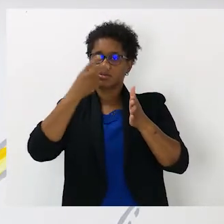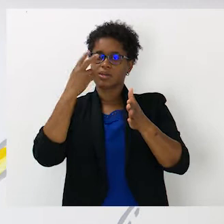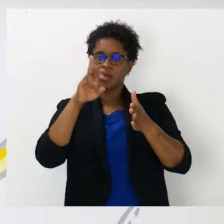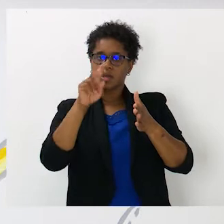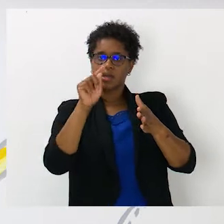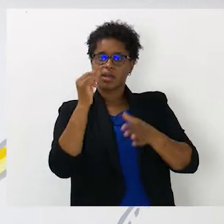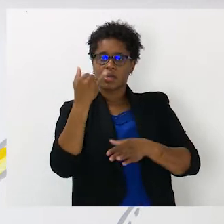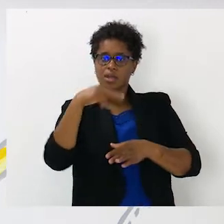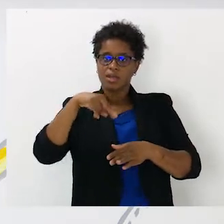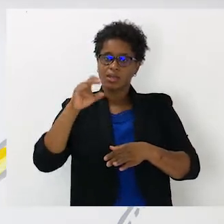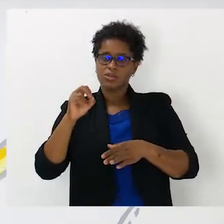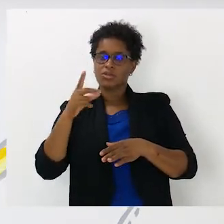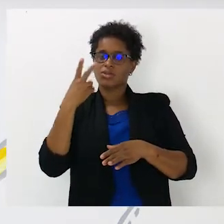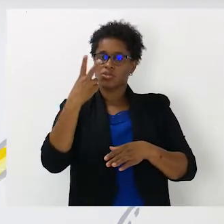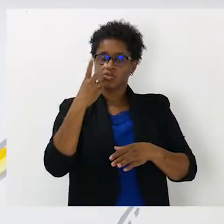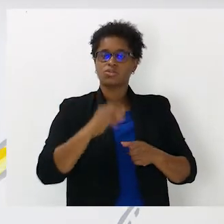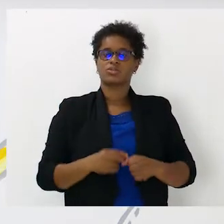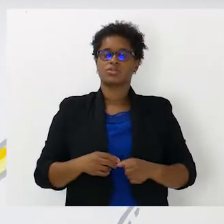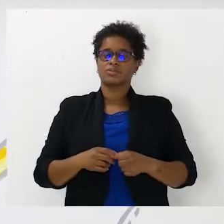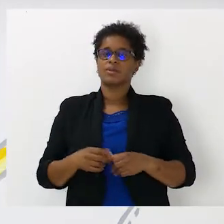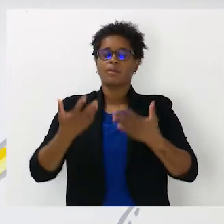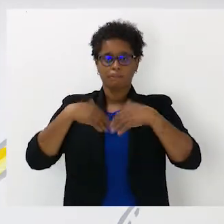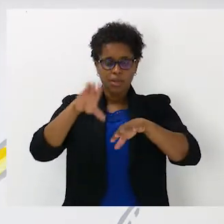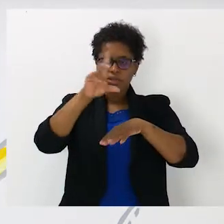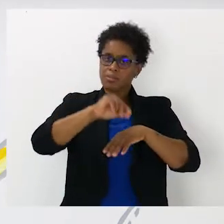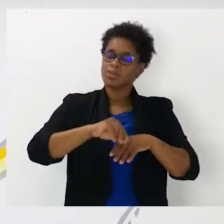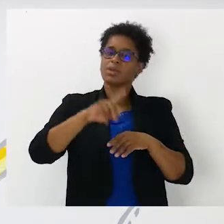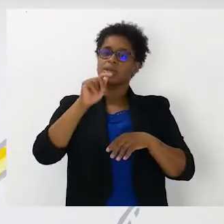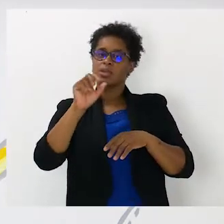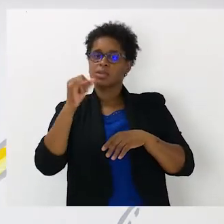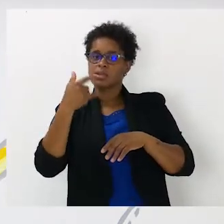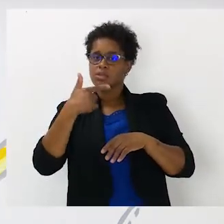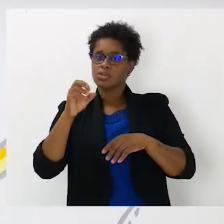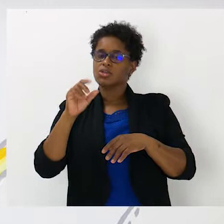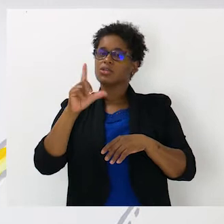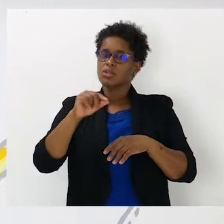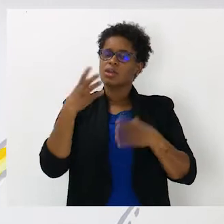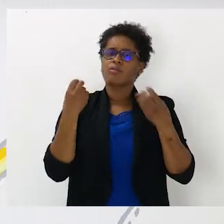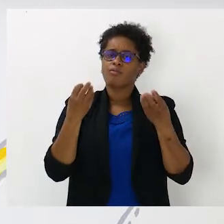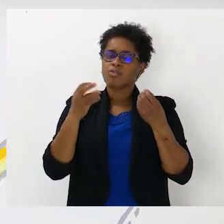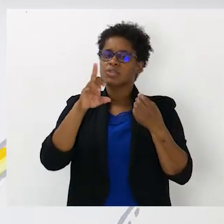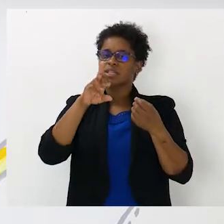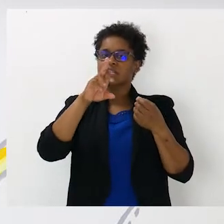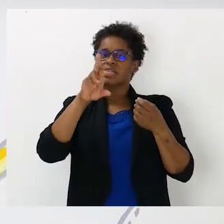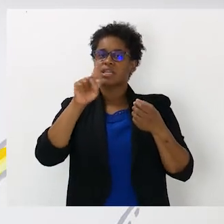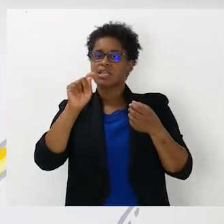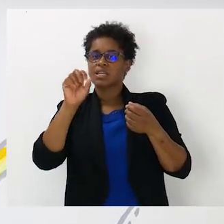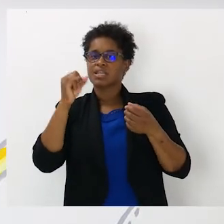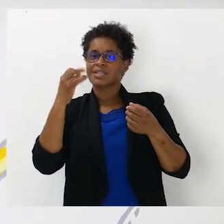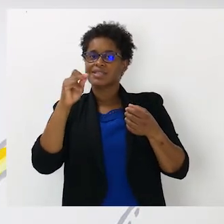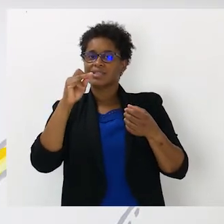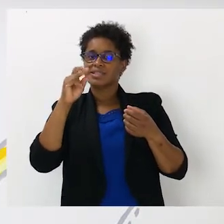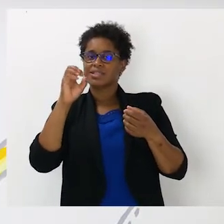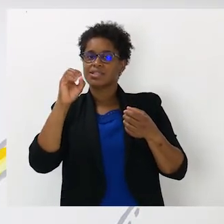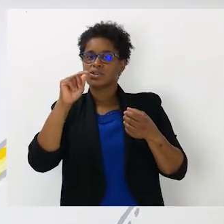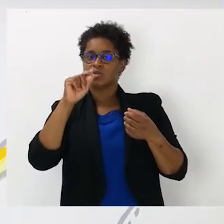reinos, mas concretamente em 2 reinos, mas também no Egito existem várias regiões e, nesse